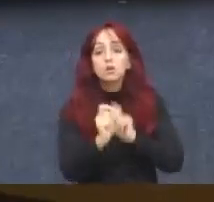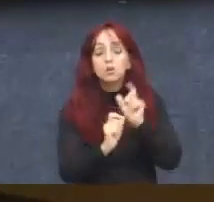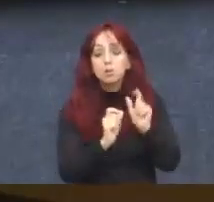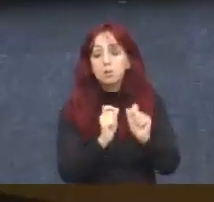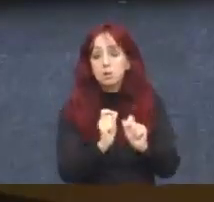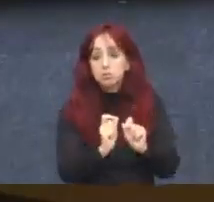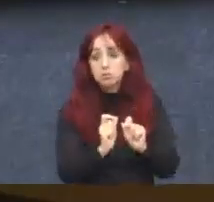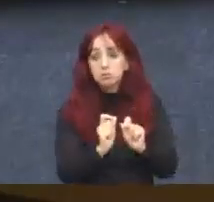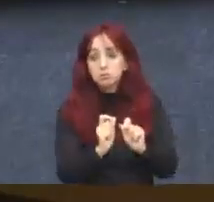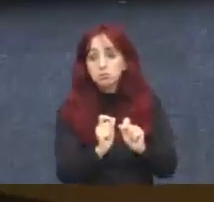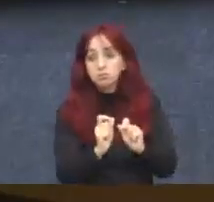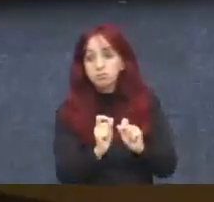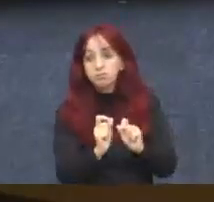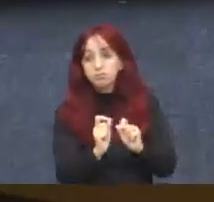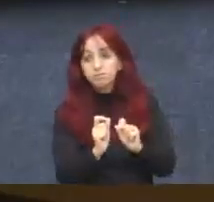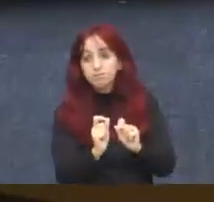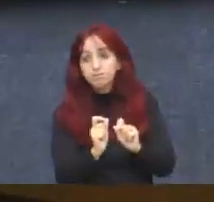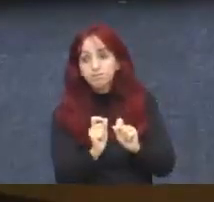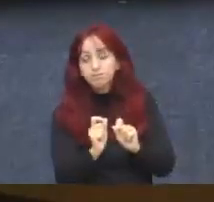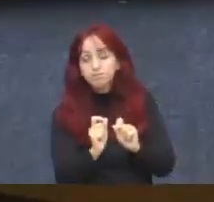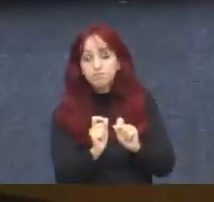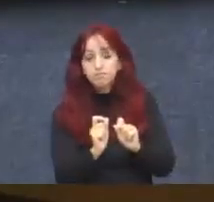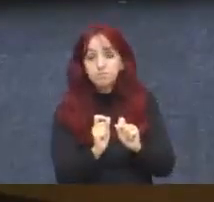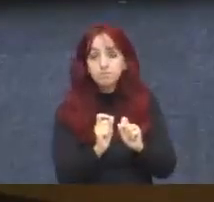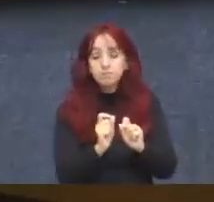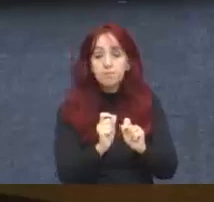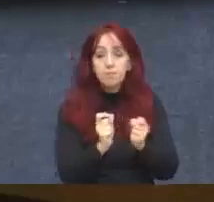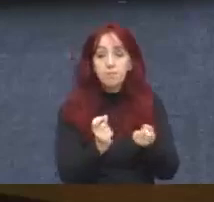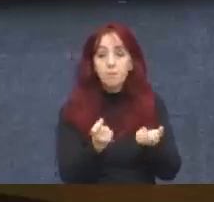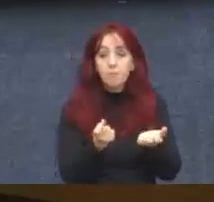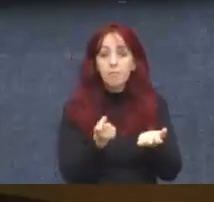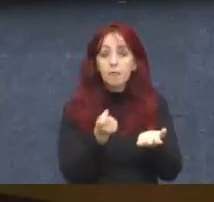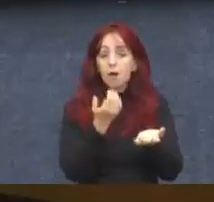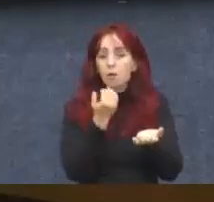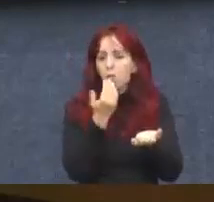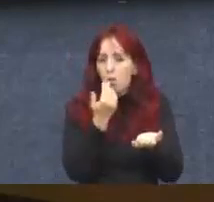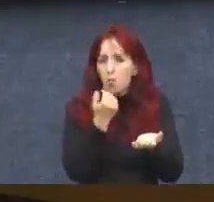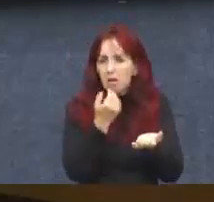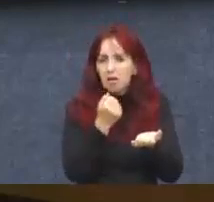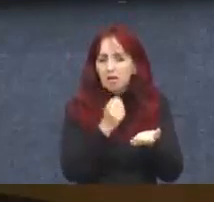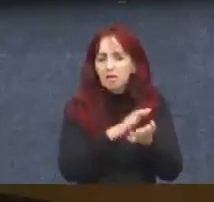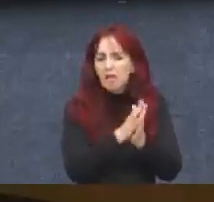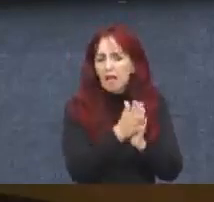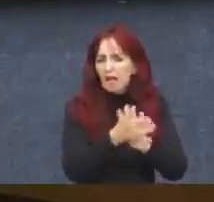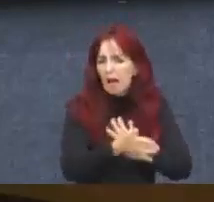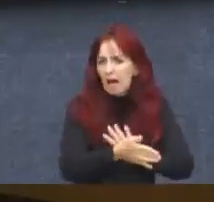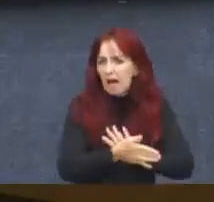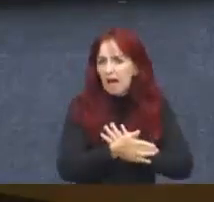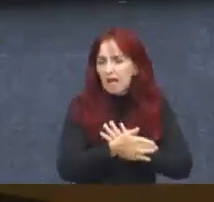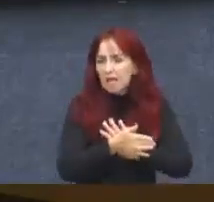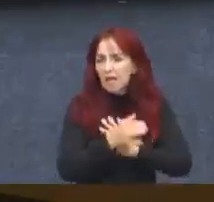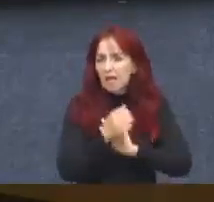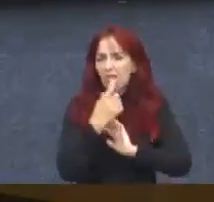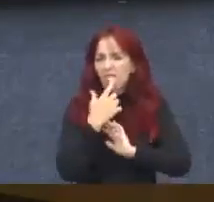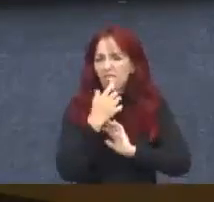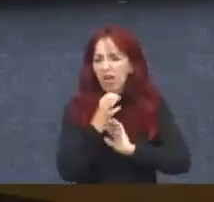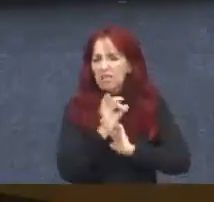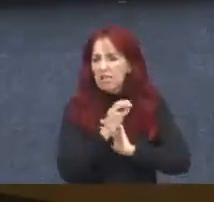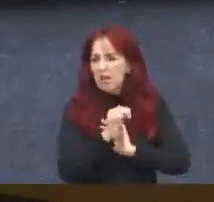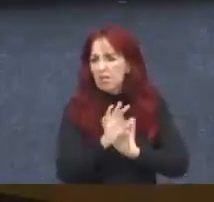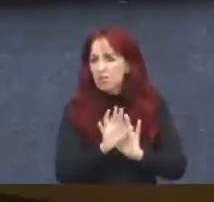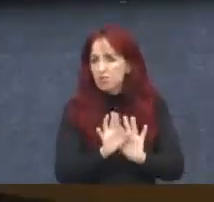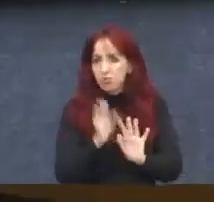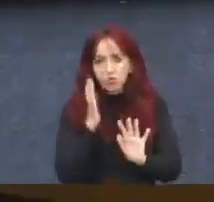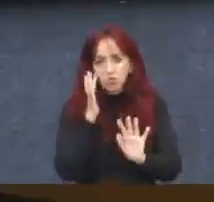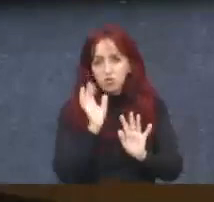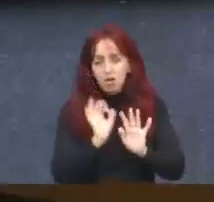existir uma comida estragada, uma comida azeda, que não é, estou falando que é má fé, não estou falando